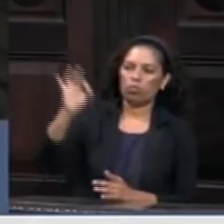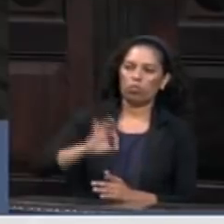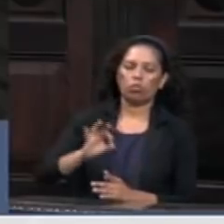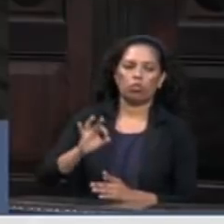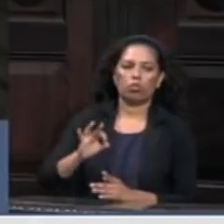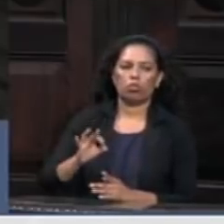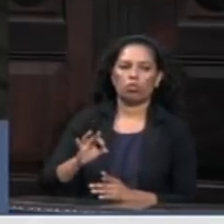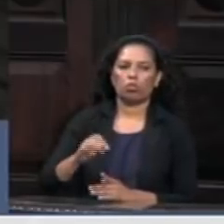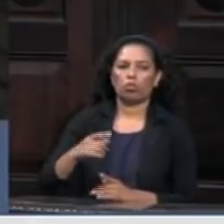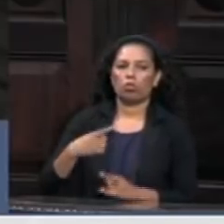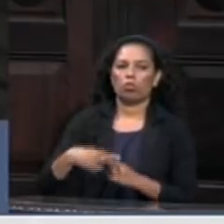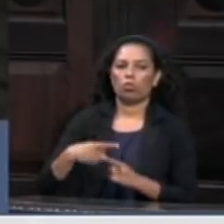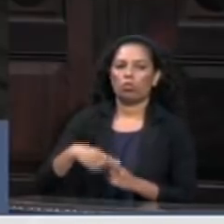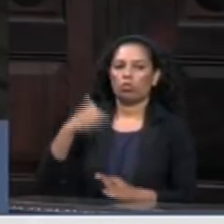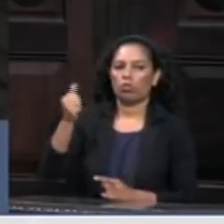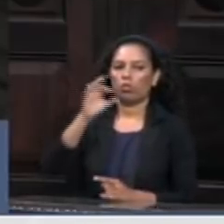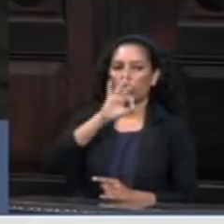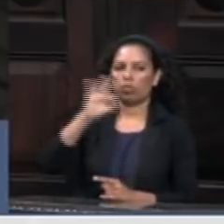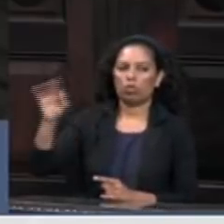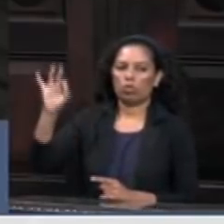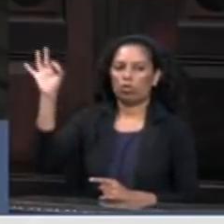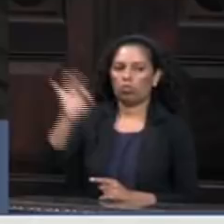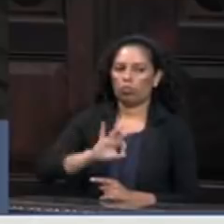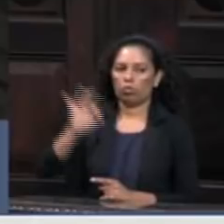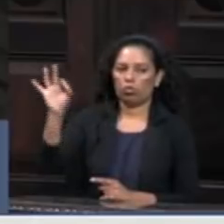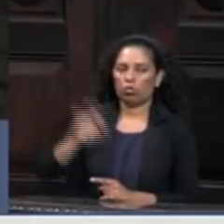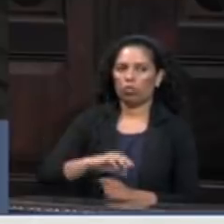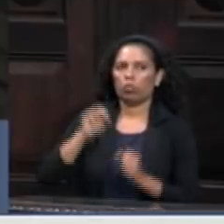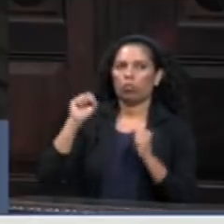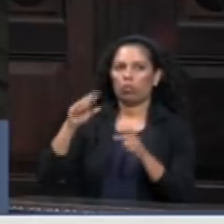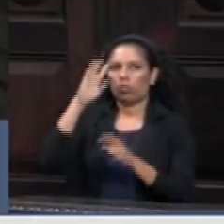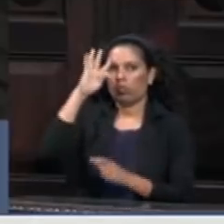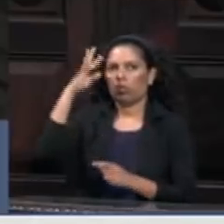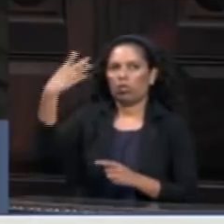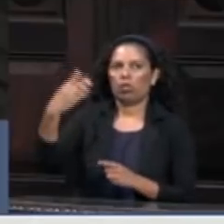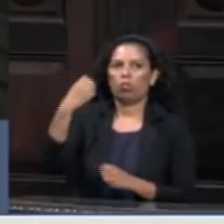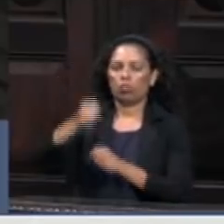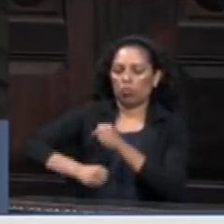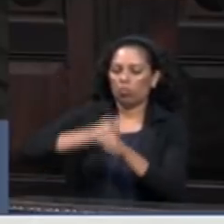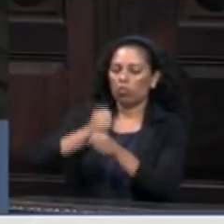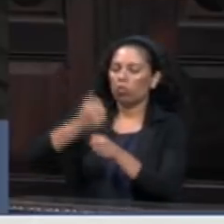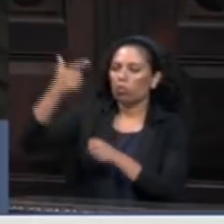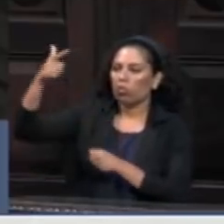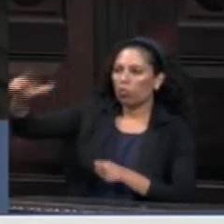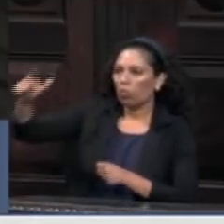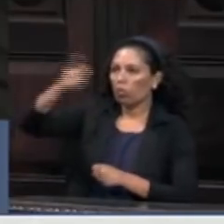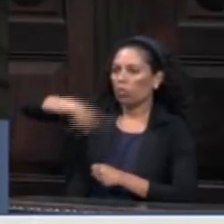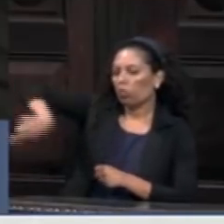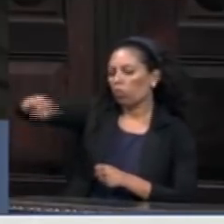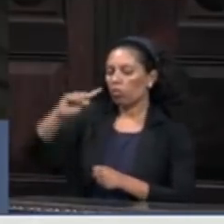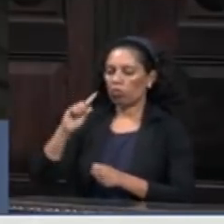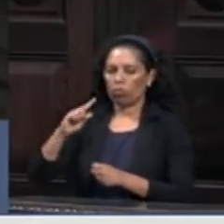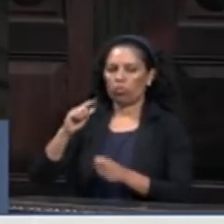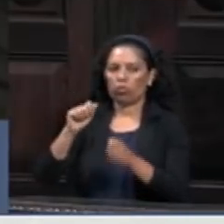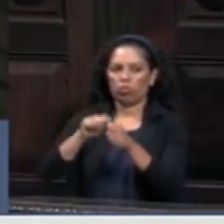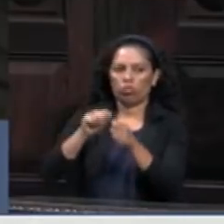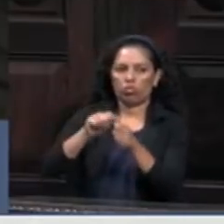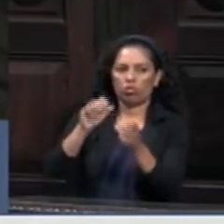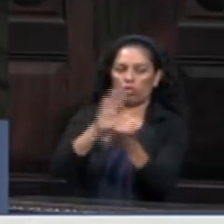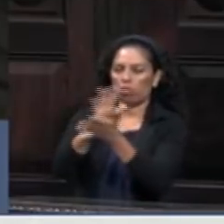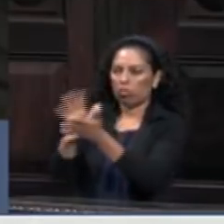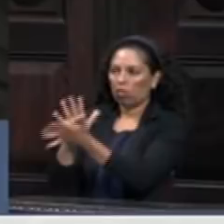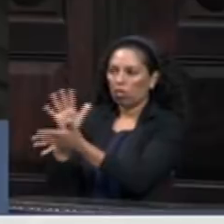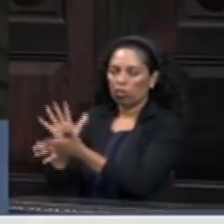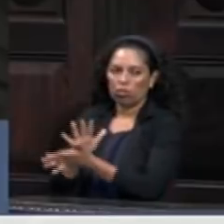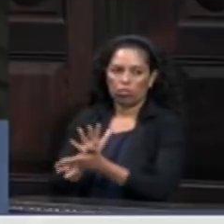realmente 100% corre o risco de chegar no final do ano, o orçamento não se confirmar, o governo no 10º mês ter gastado todo o